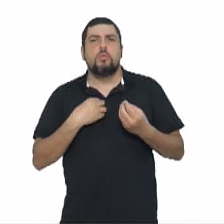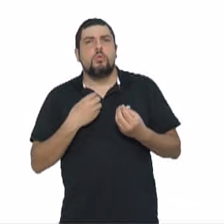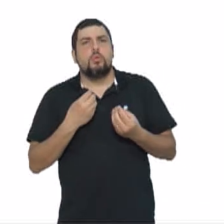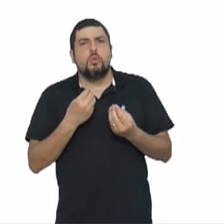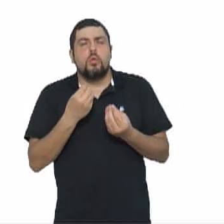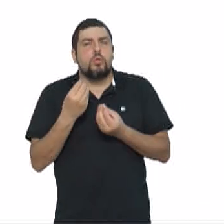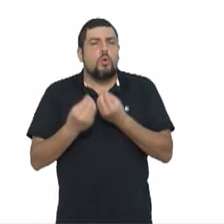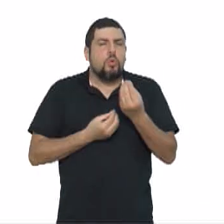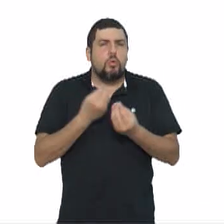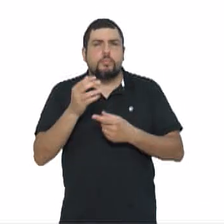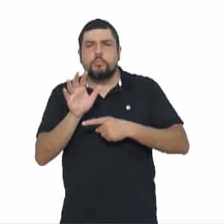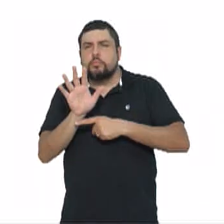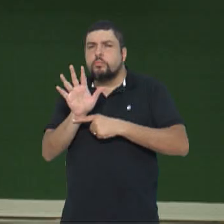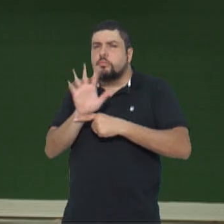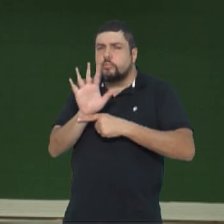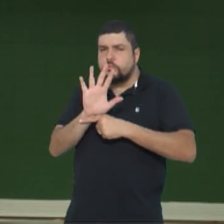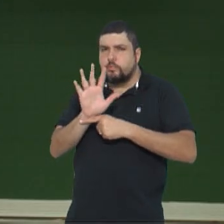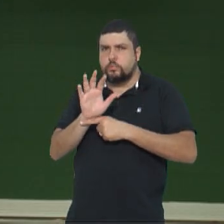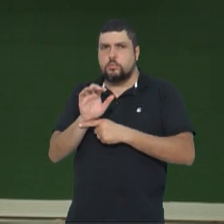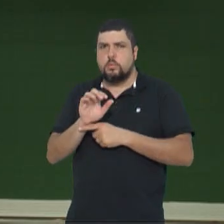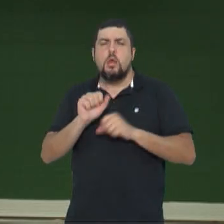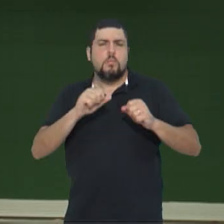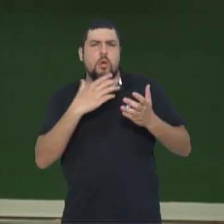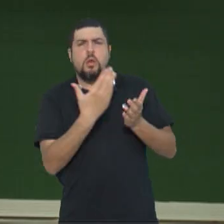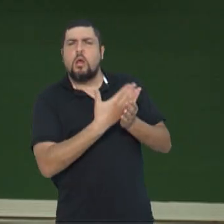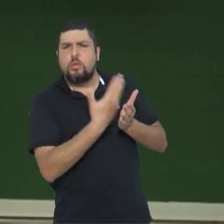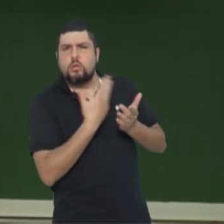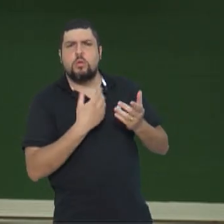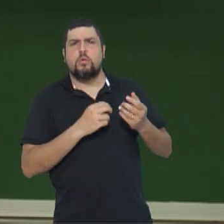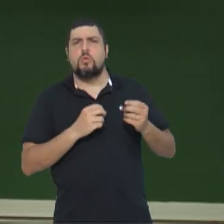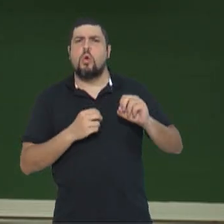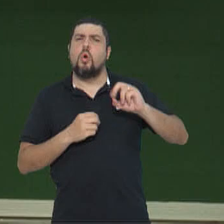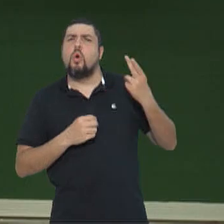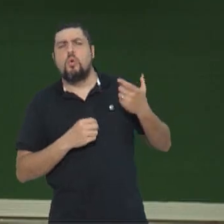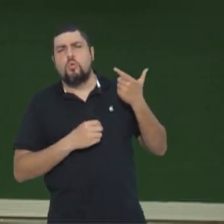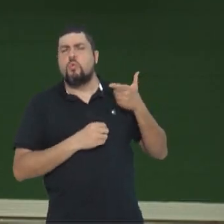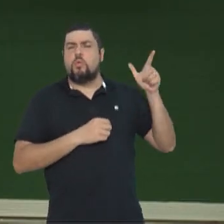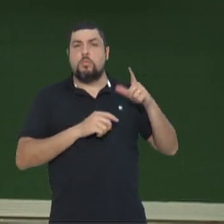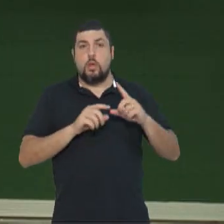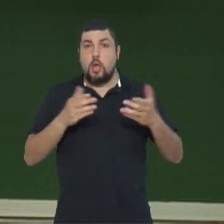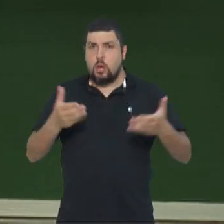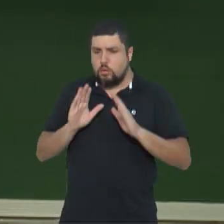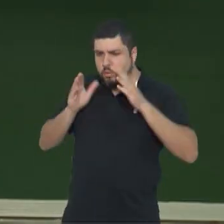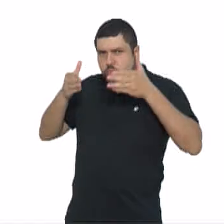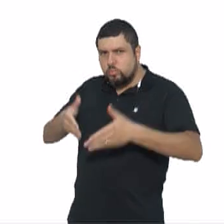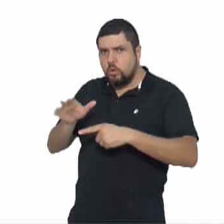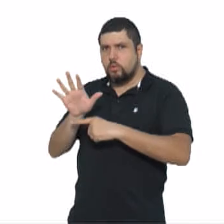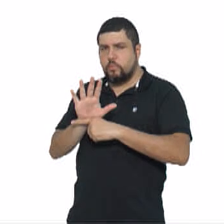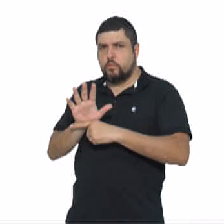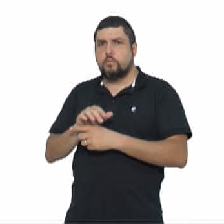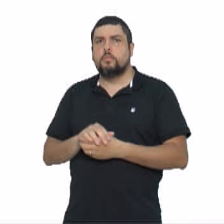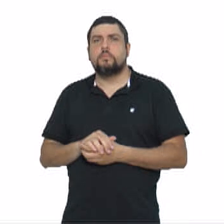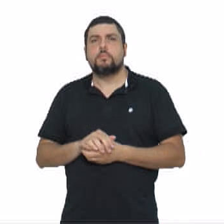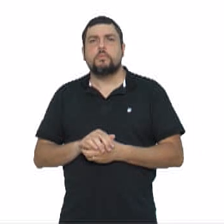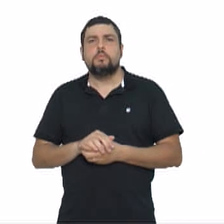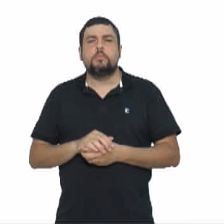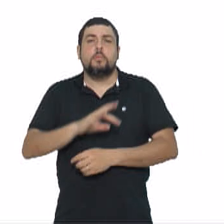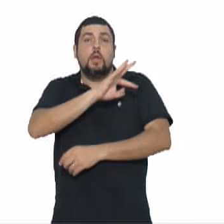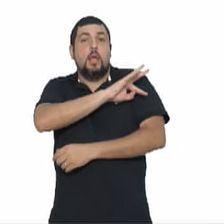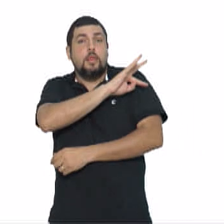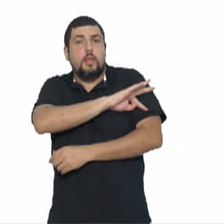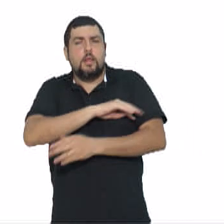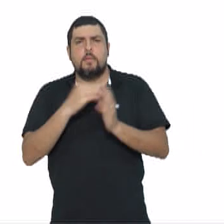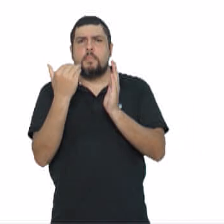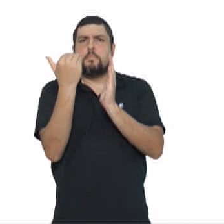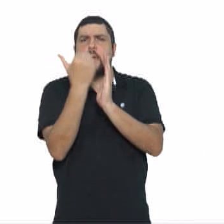filme. Estamos pensando na resenha de filme. Pode ser uma obra, pode ser outra coisa, mas agora a gente vai focar no filme. Qual é a ficha técnica do filme? Você precisa ter esses